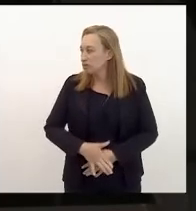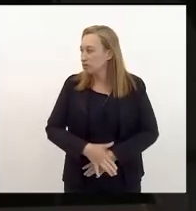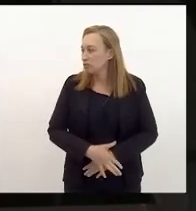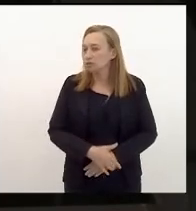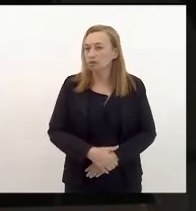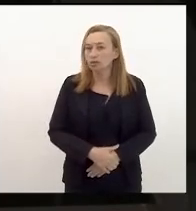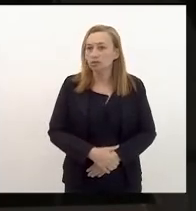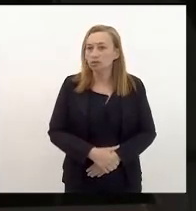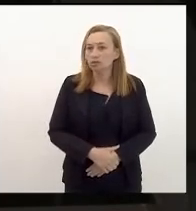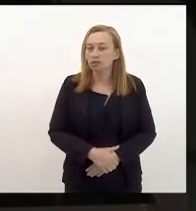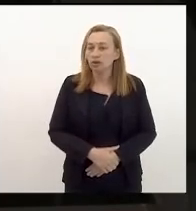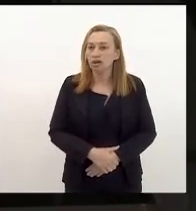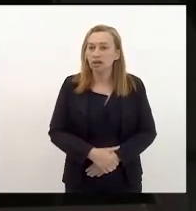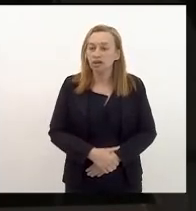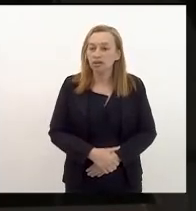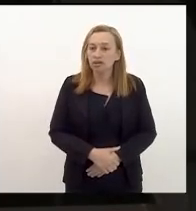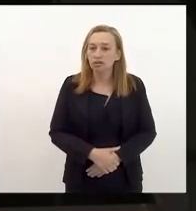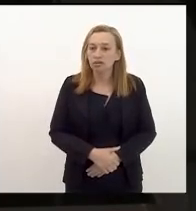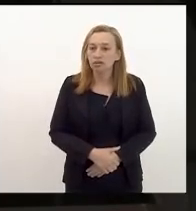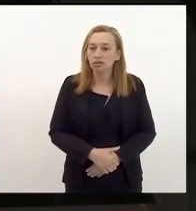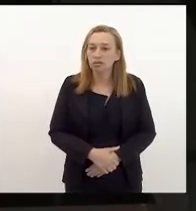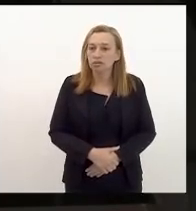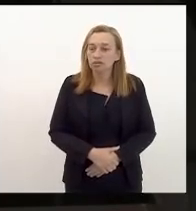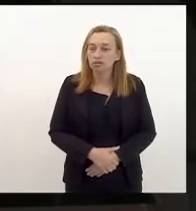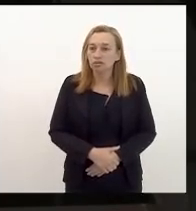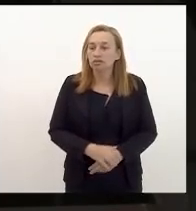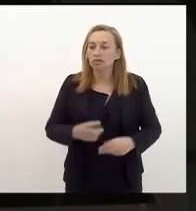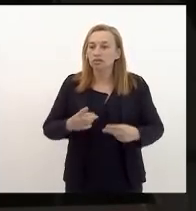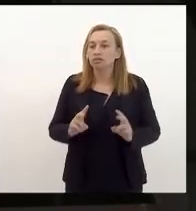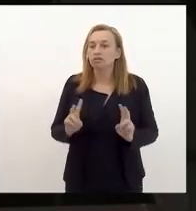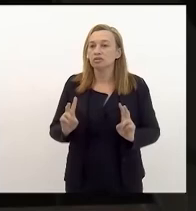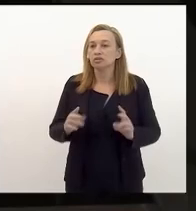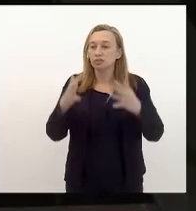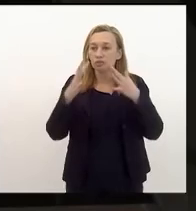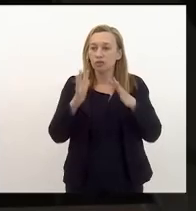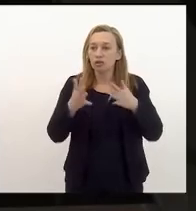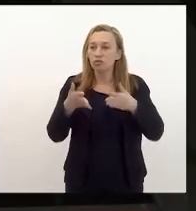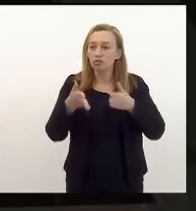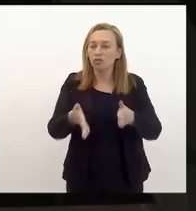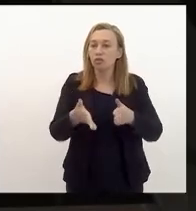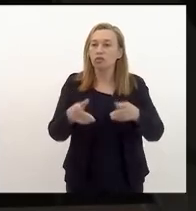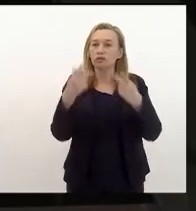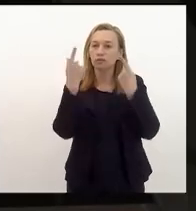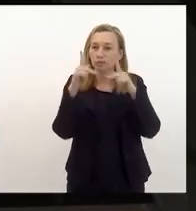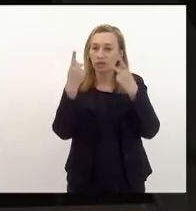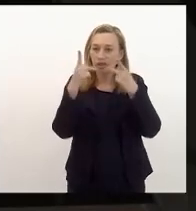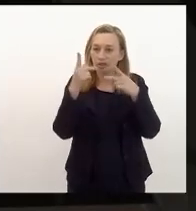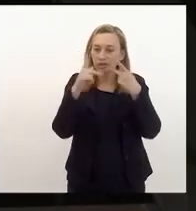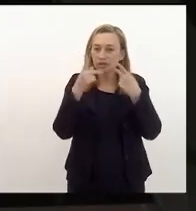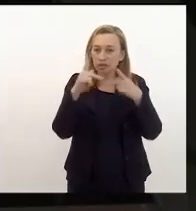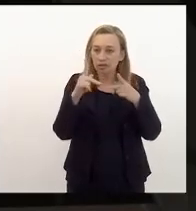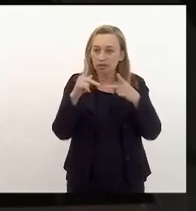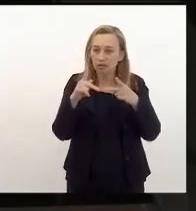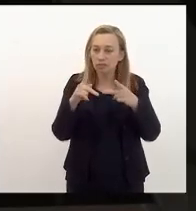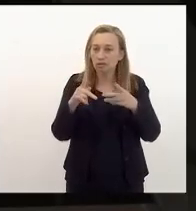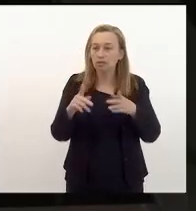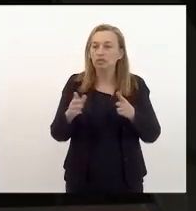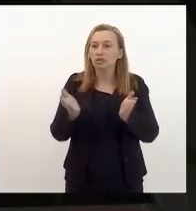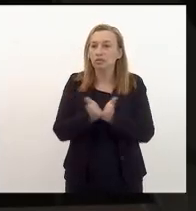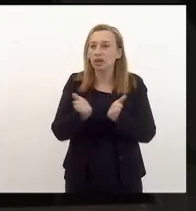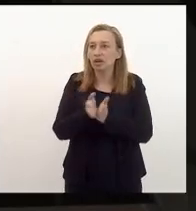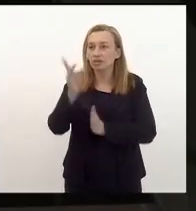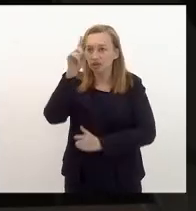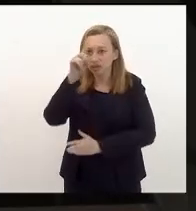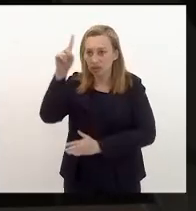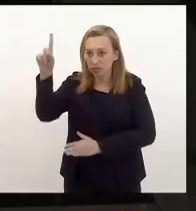pastor Seymour, ele deu muita ênfase à pregação, a transmitir a palavra de Deus,